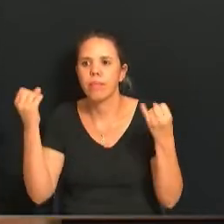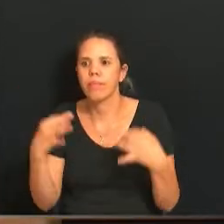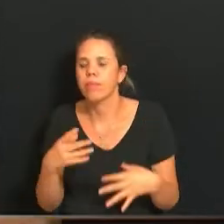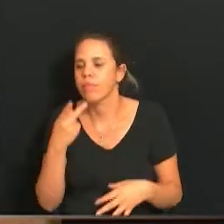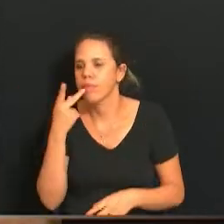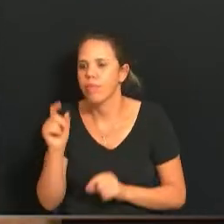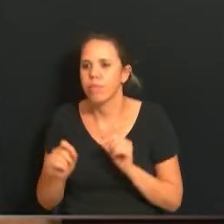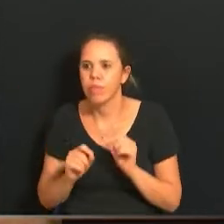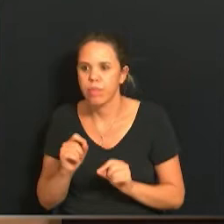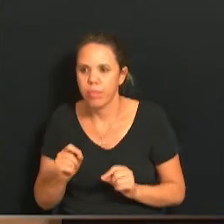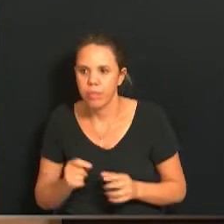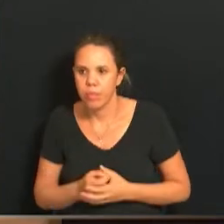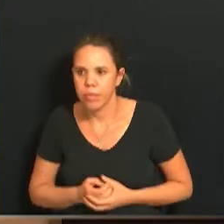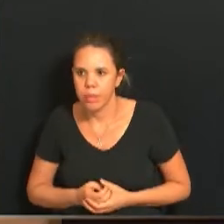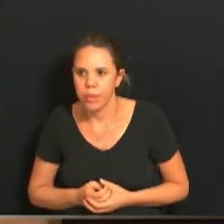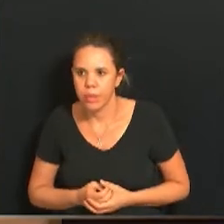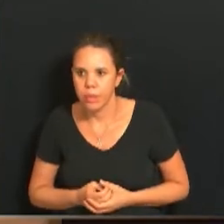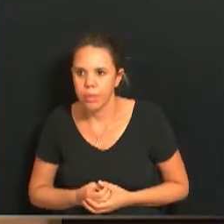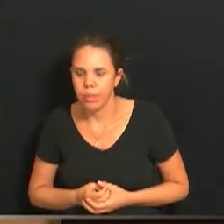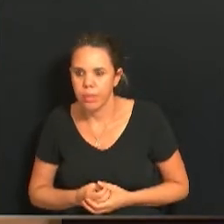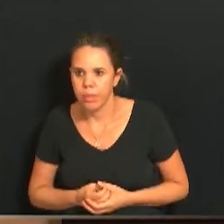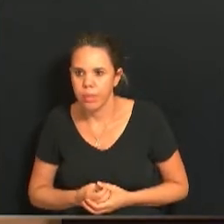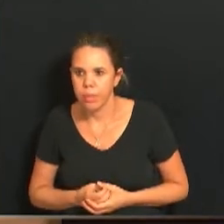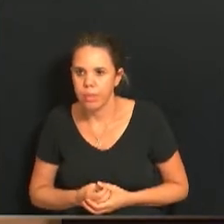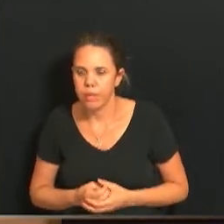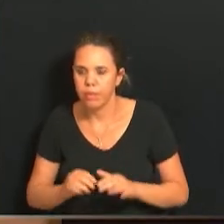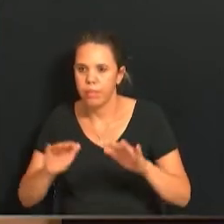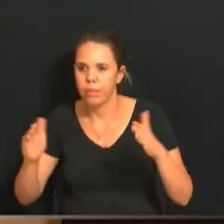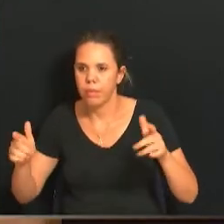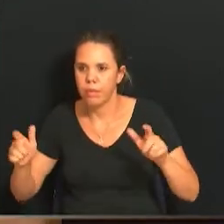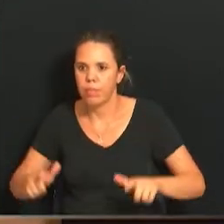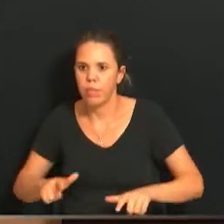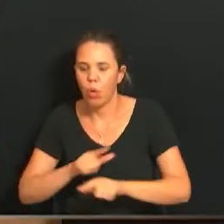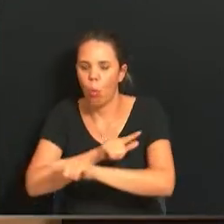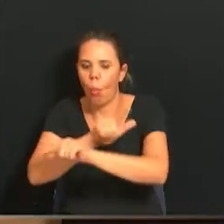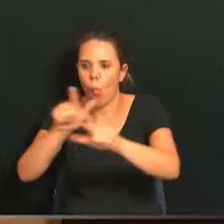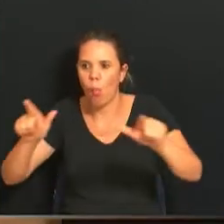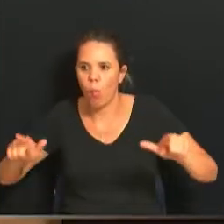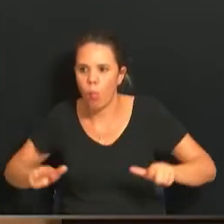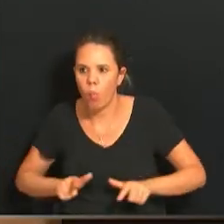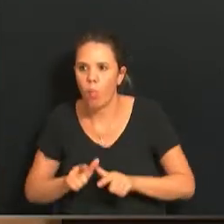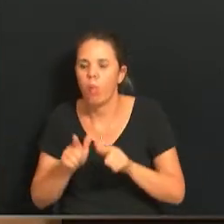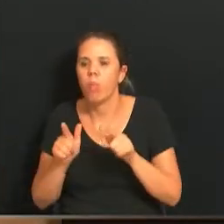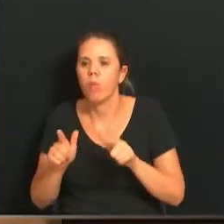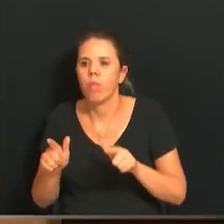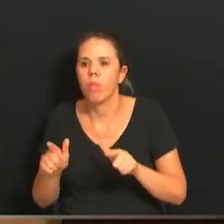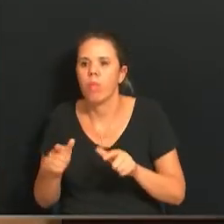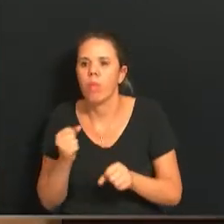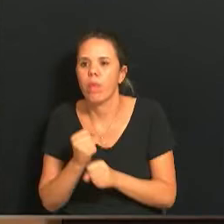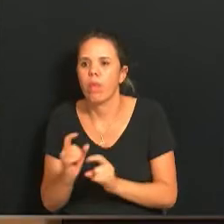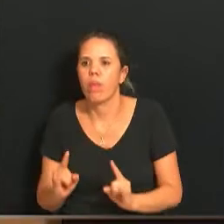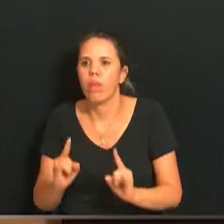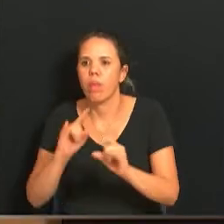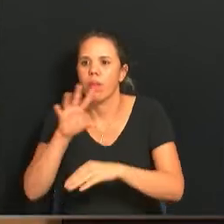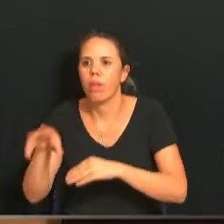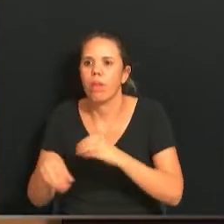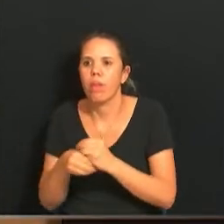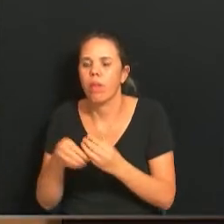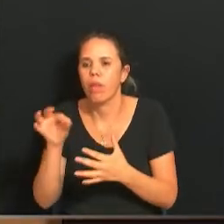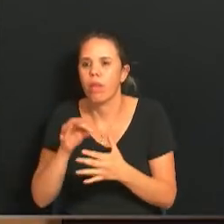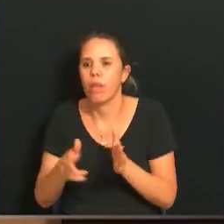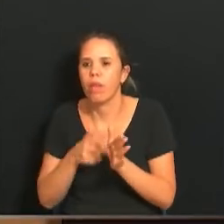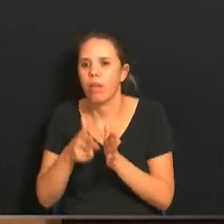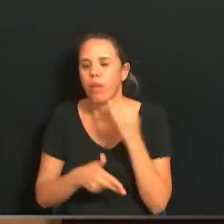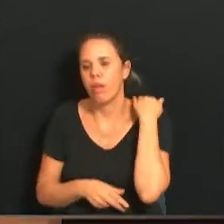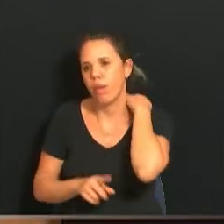que os pátios, né, os espaços vazios, as edificações que compõem o conjunto ferroviário, ou